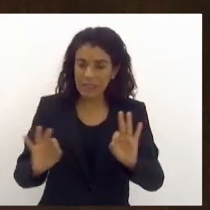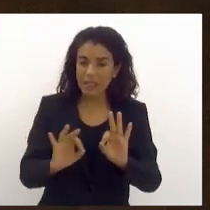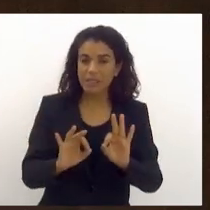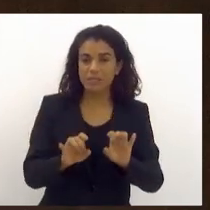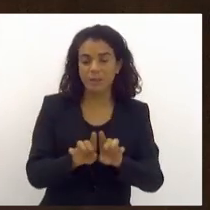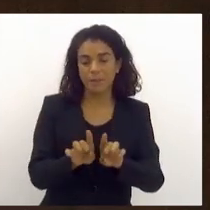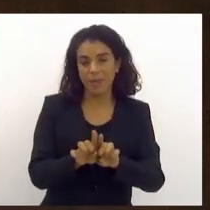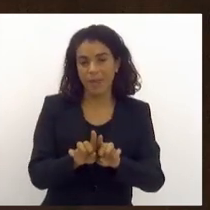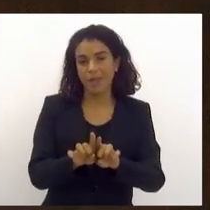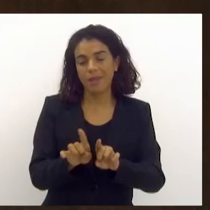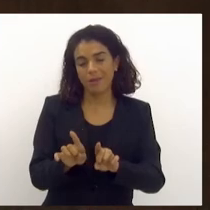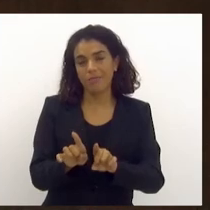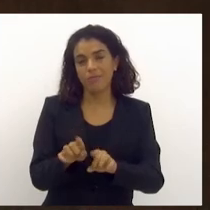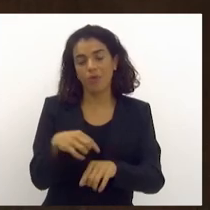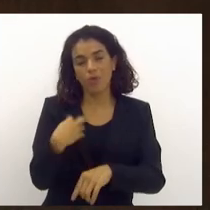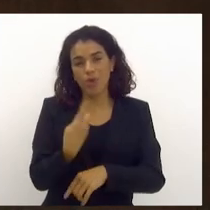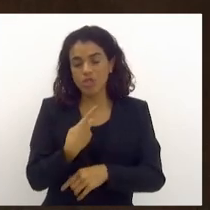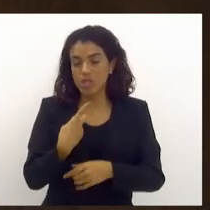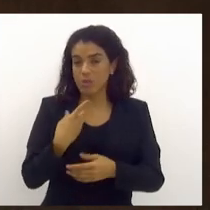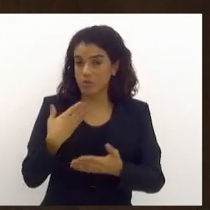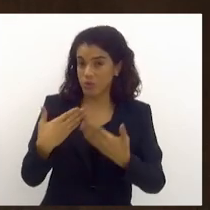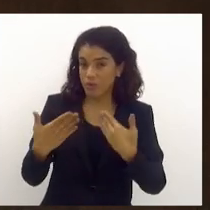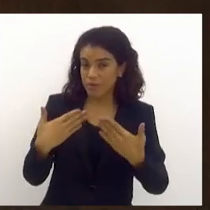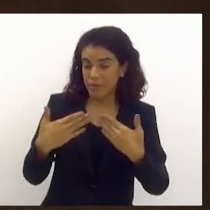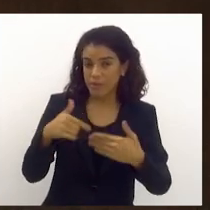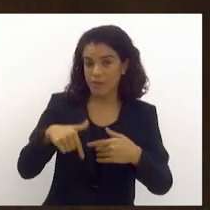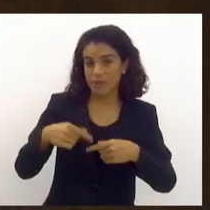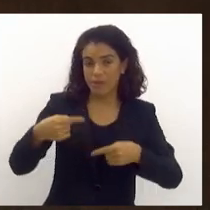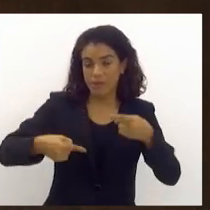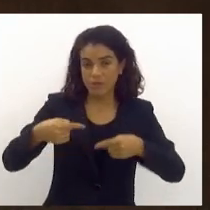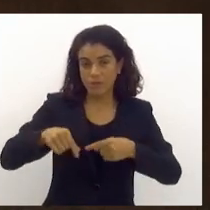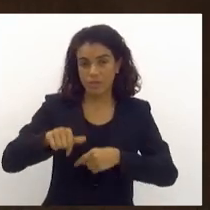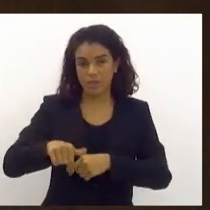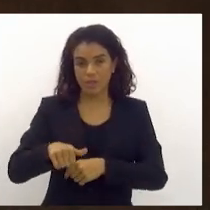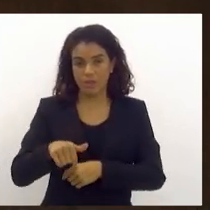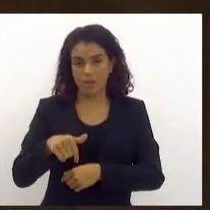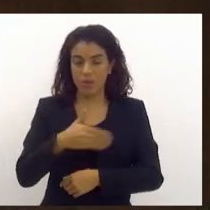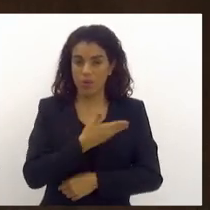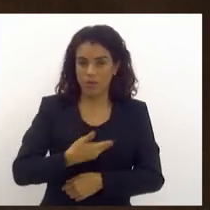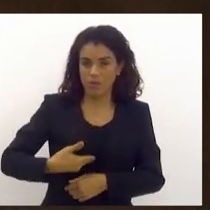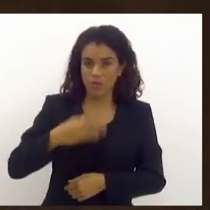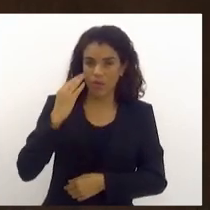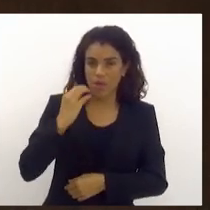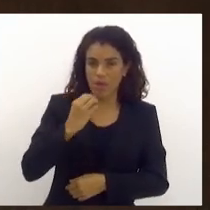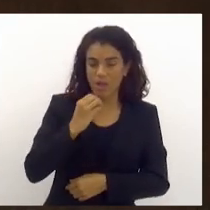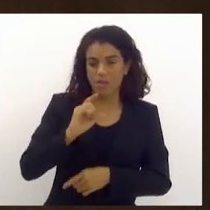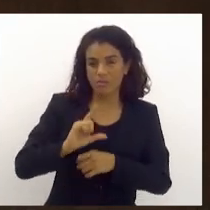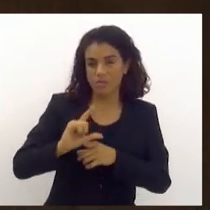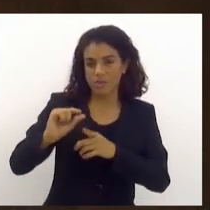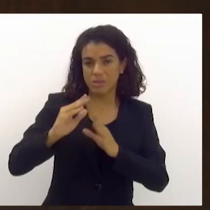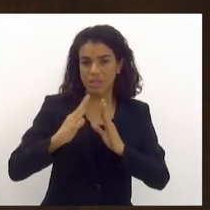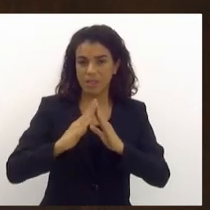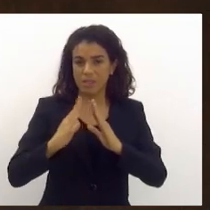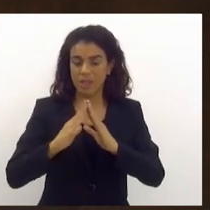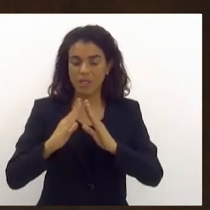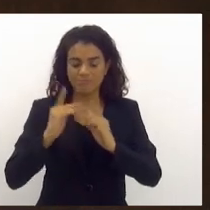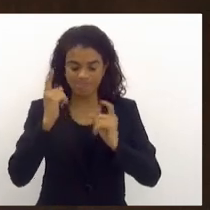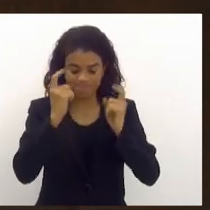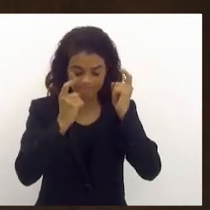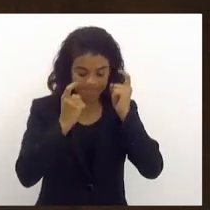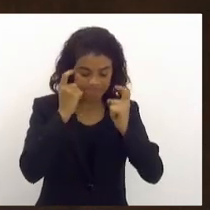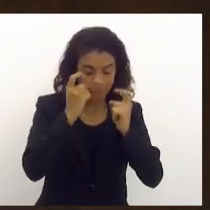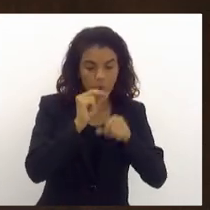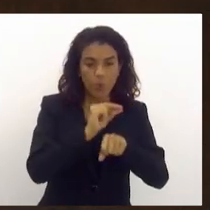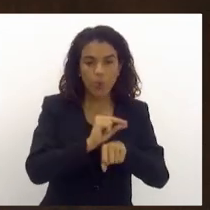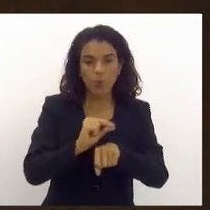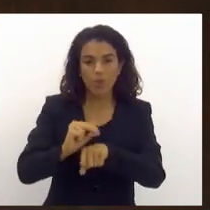importante que nós estamos tratando aqui. Eu tenho certeza que o governador Cláudio Castro, quando ele sai de casa com preocupação de cuidar